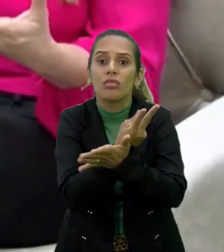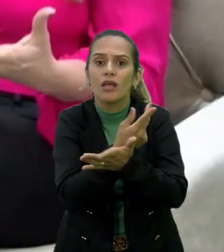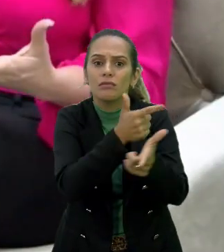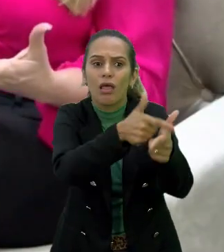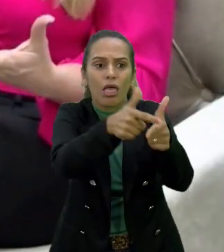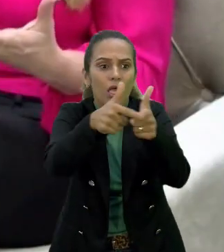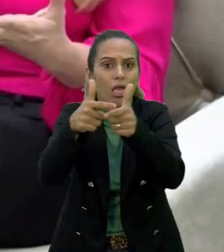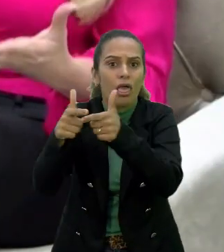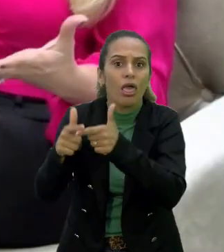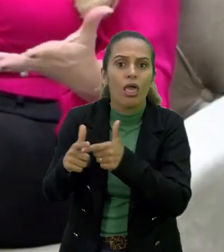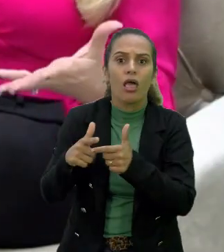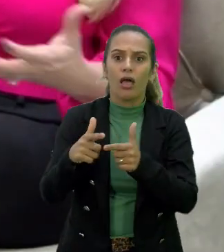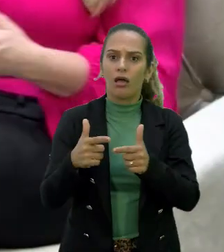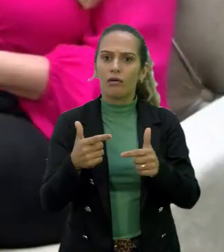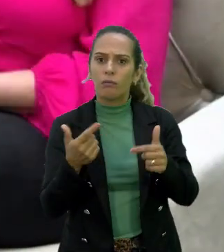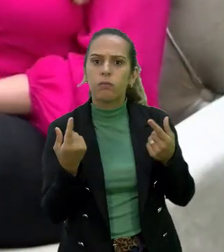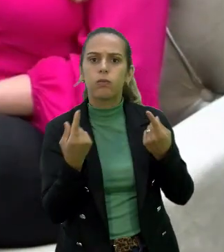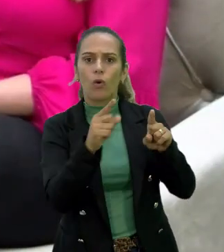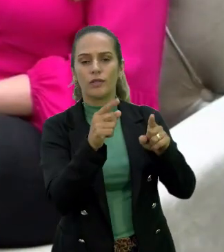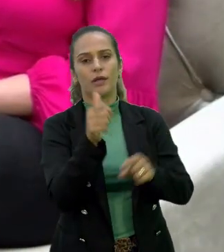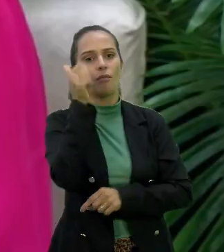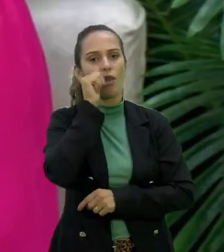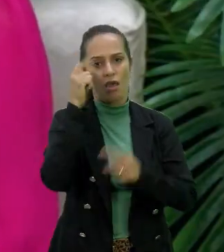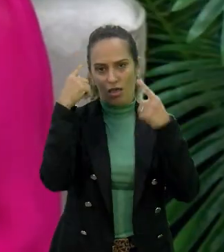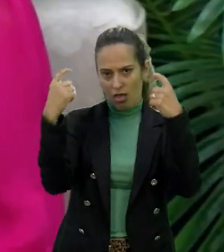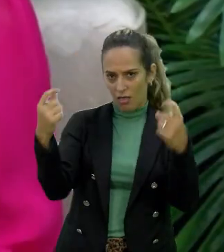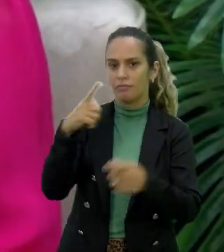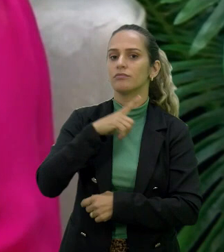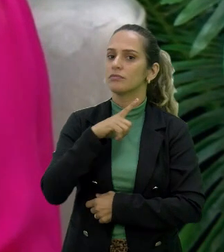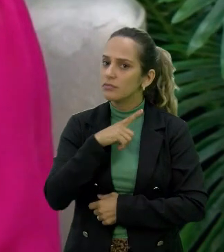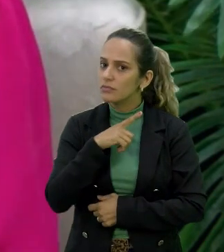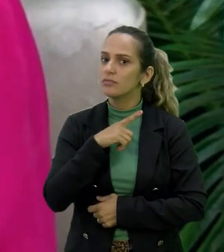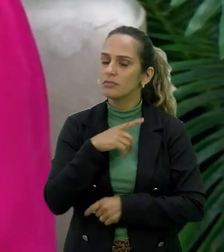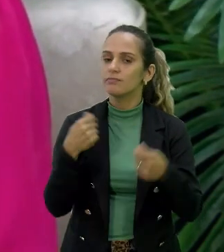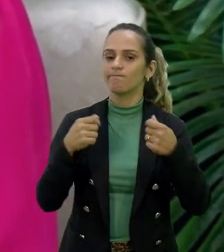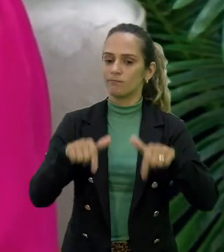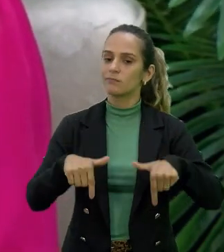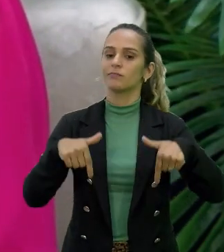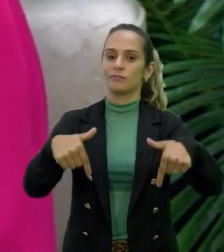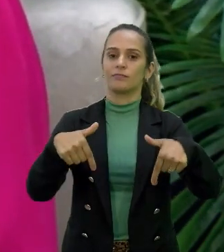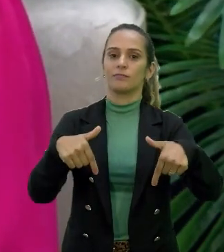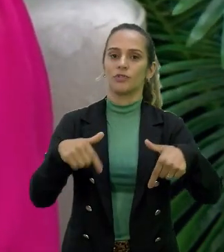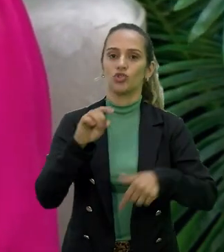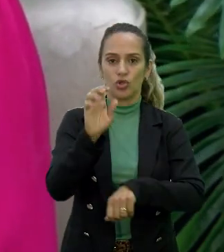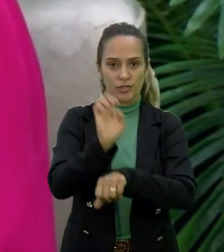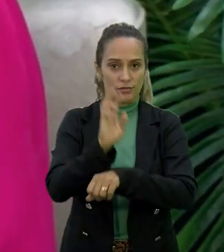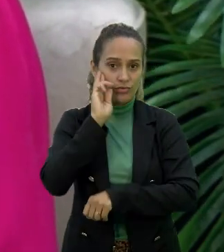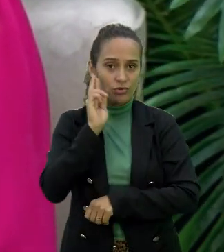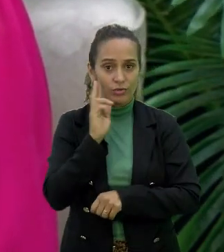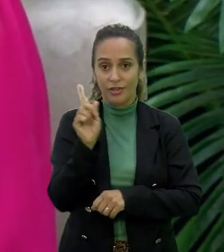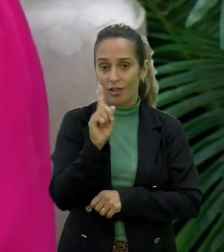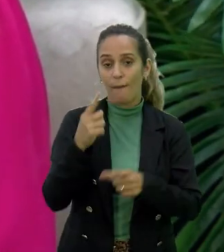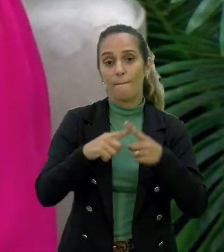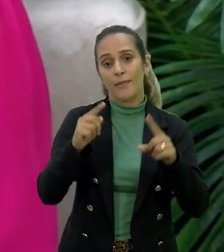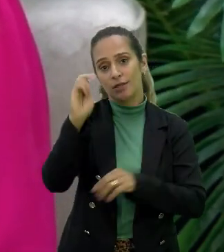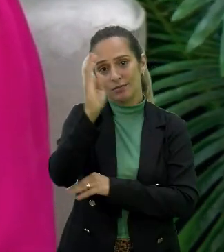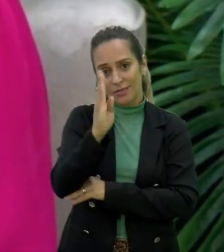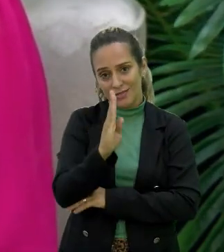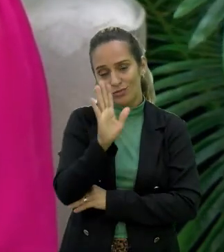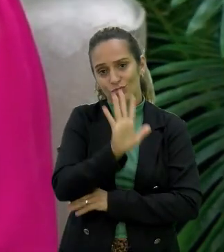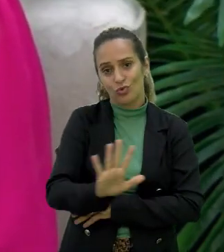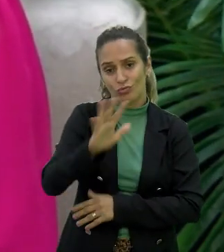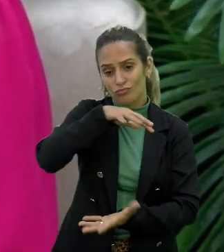mais acontece a violência contra mulher então assim temos muitas coisas para avançar não só em Rondônia como no Brasil todo